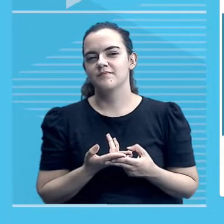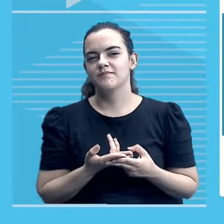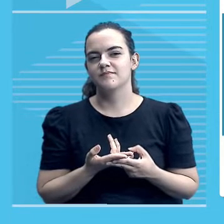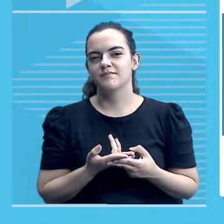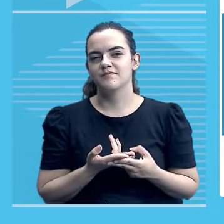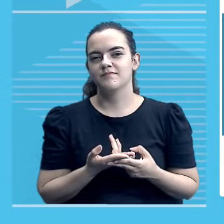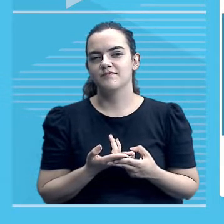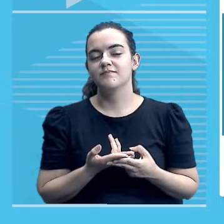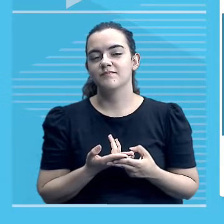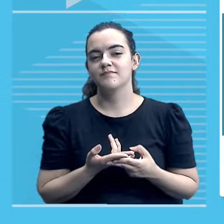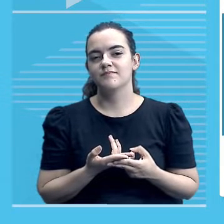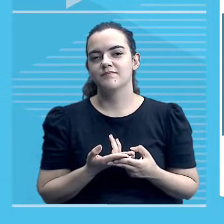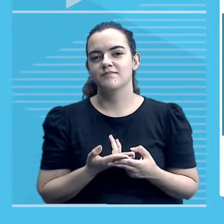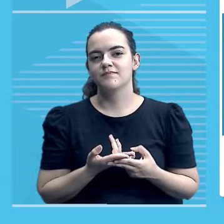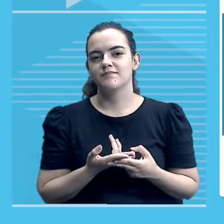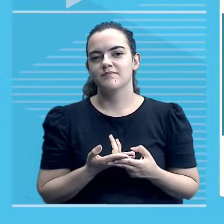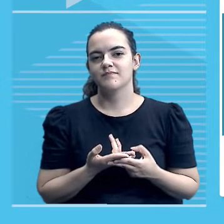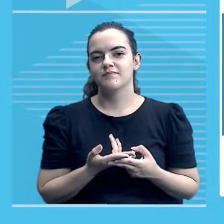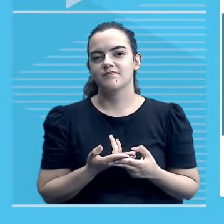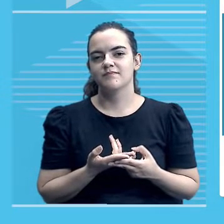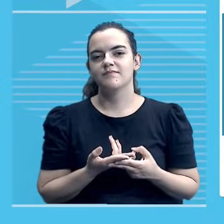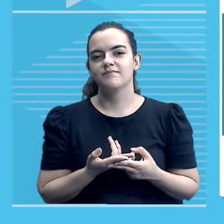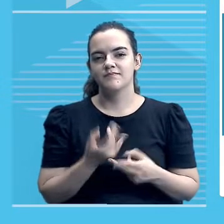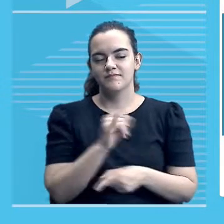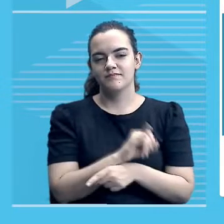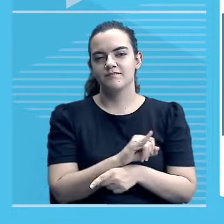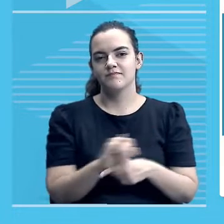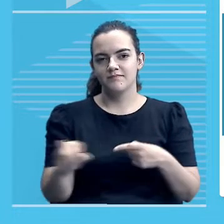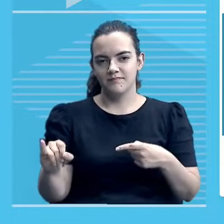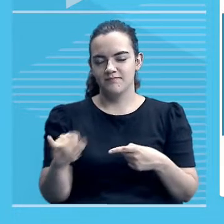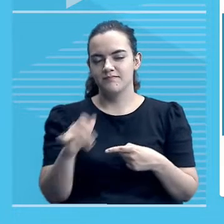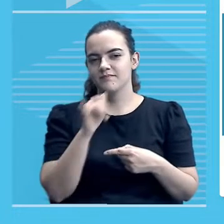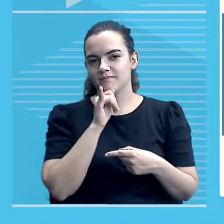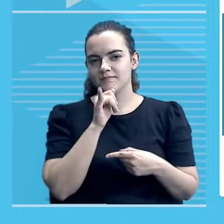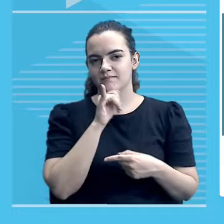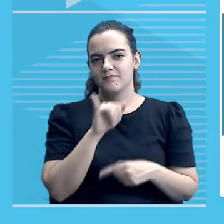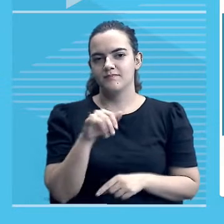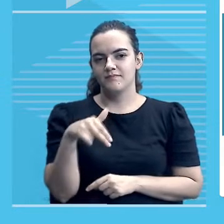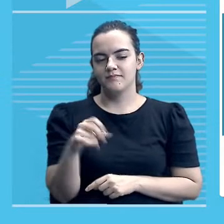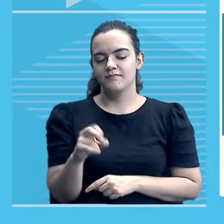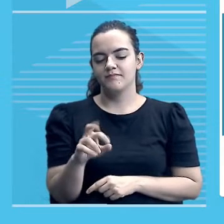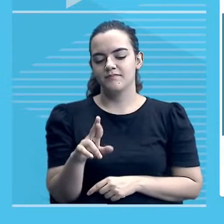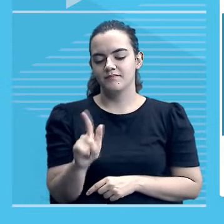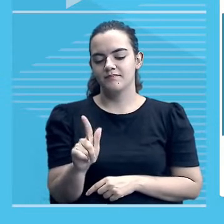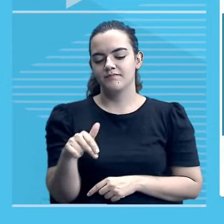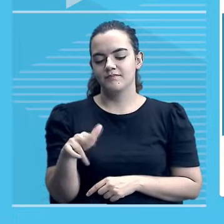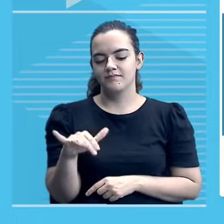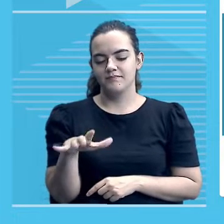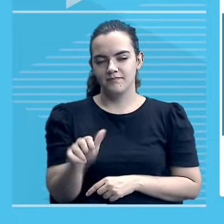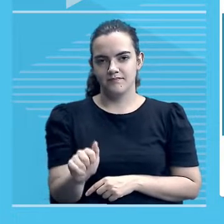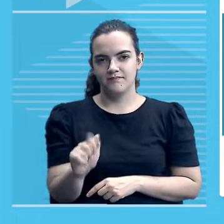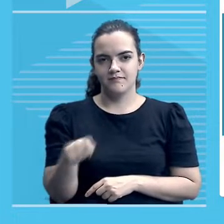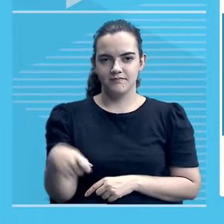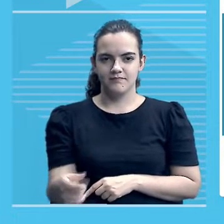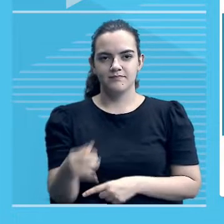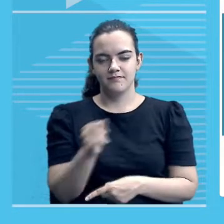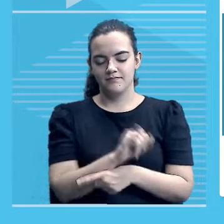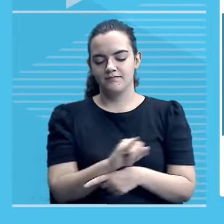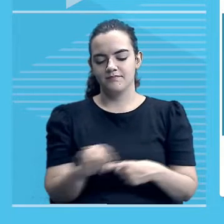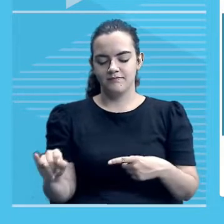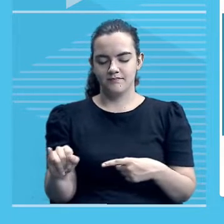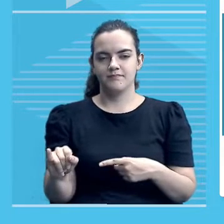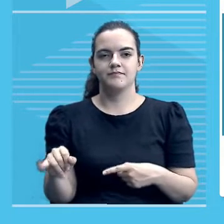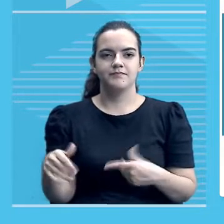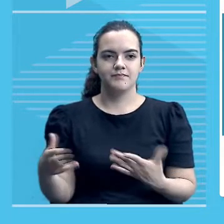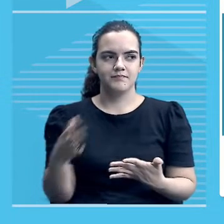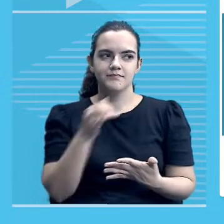e bases, hoje nós vamos falar mais sobre sais e óxidos. Hoje teremos uma aula especial aí. E a data de